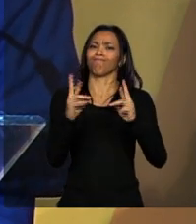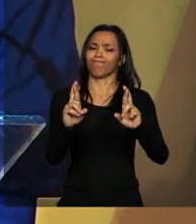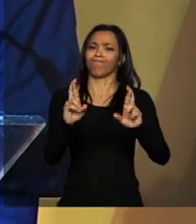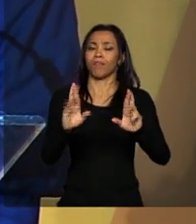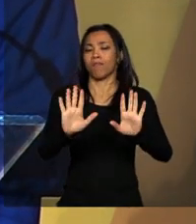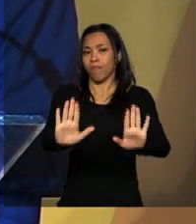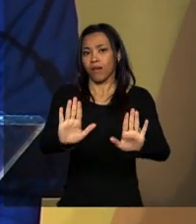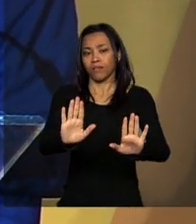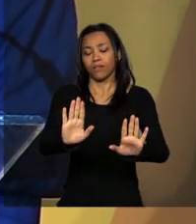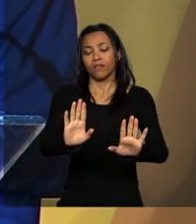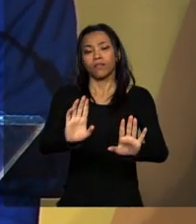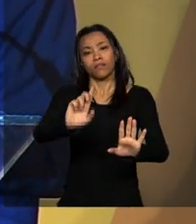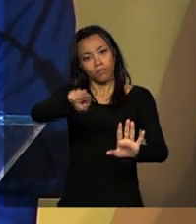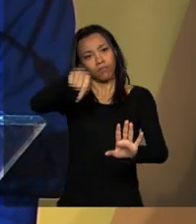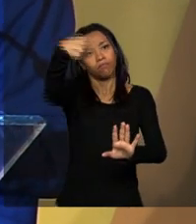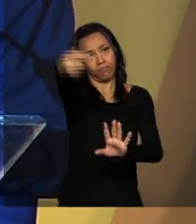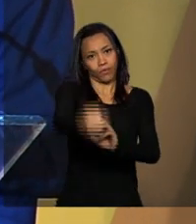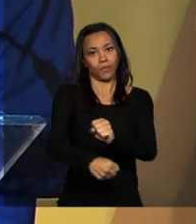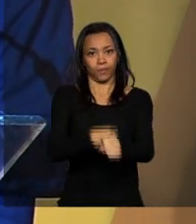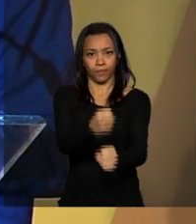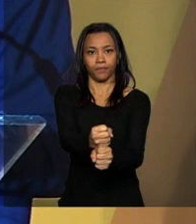a partir do ano